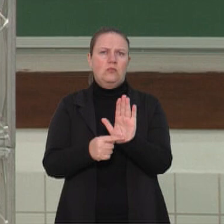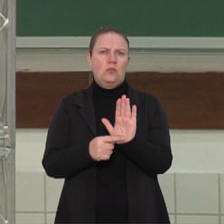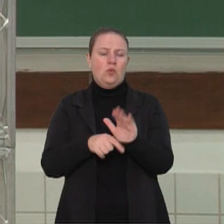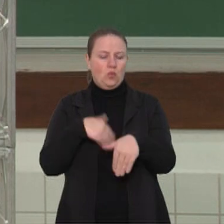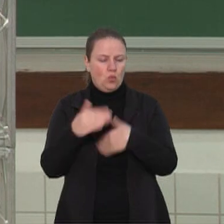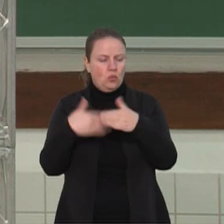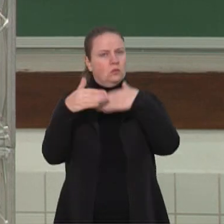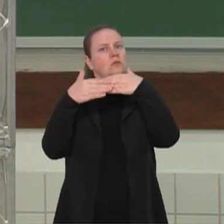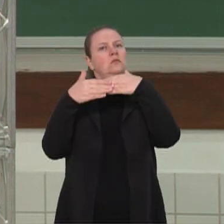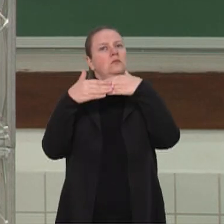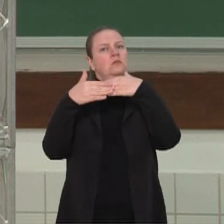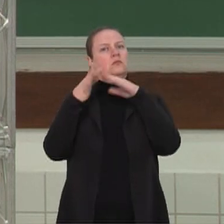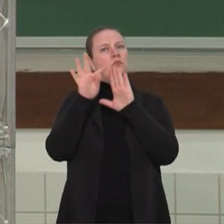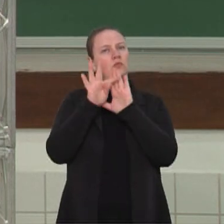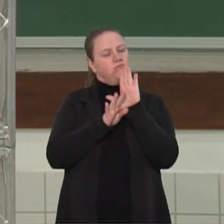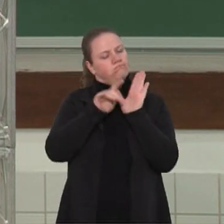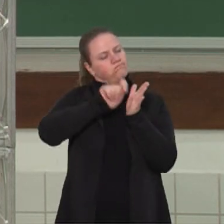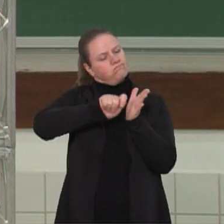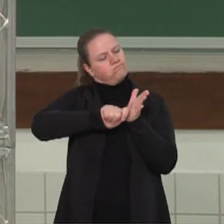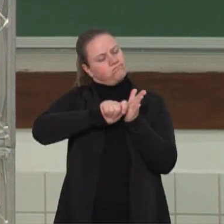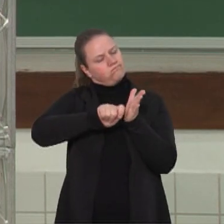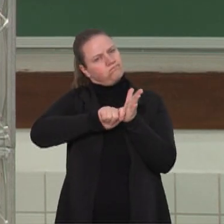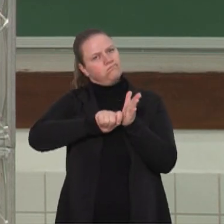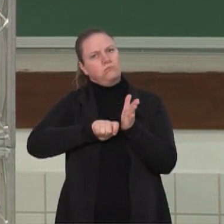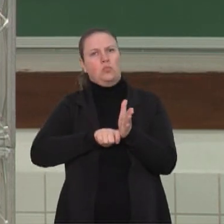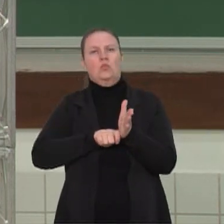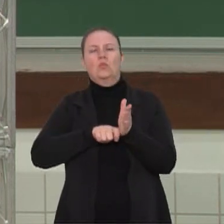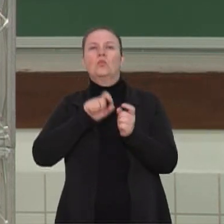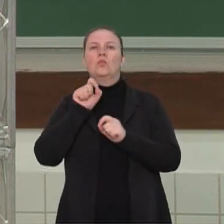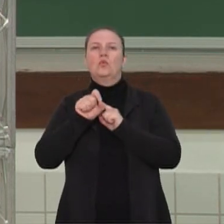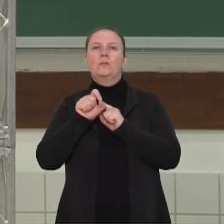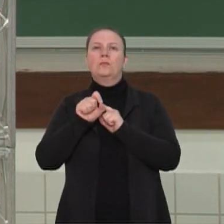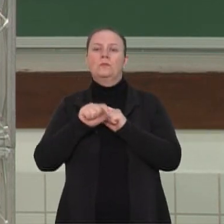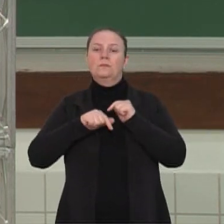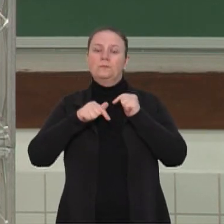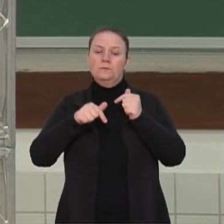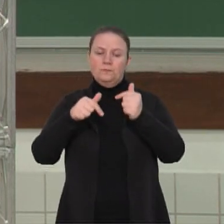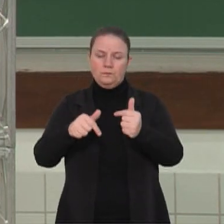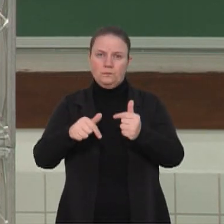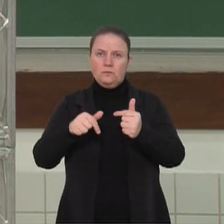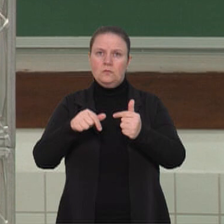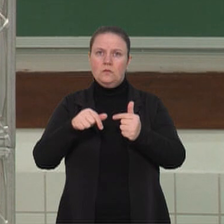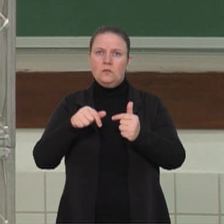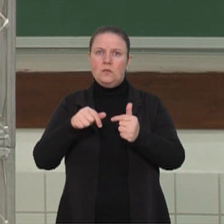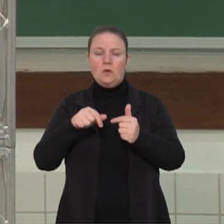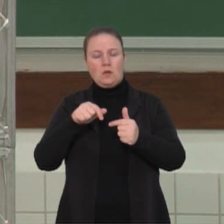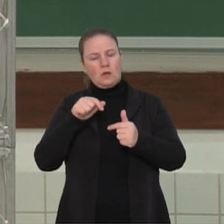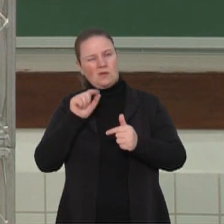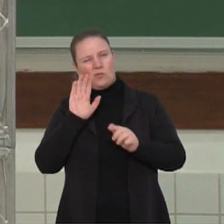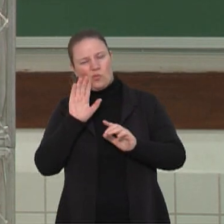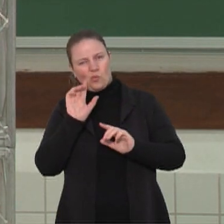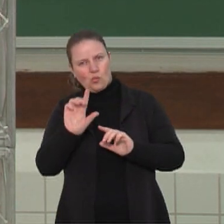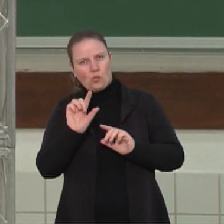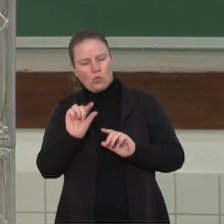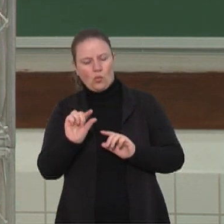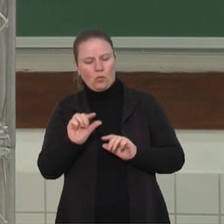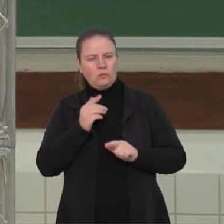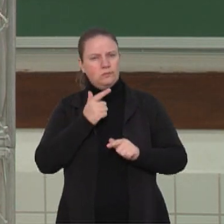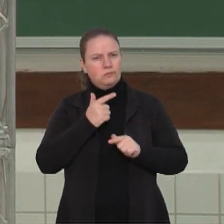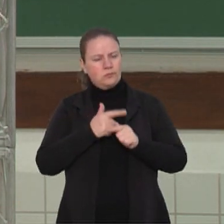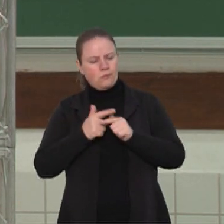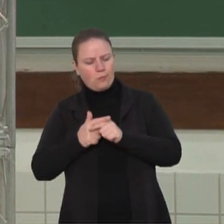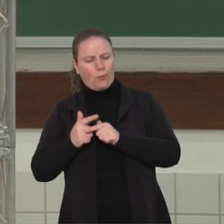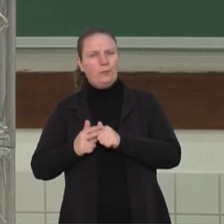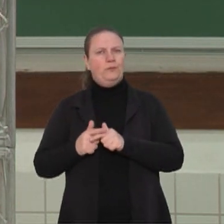avançar, progredir, ir sempre adiante. Ela é um pouco mais problemática porque ela exige o